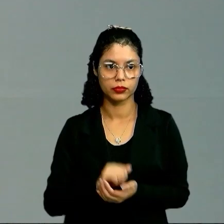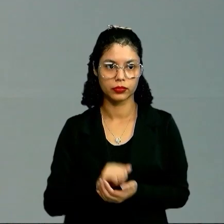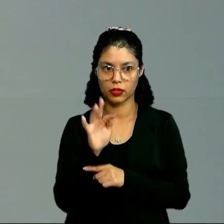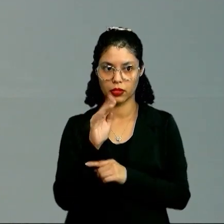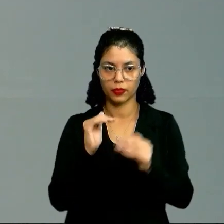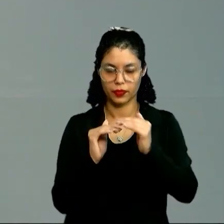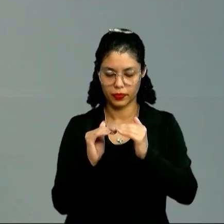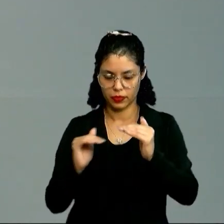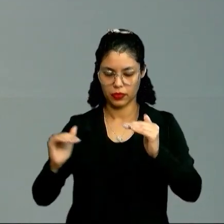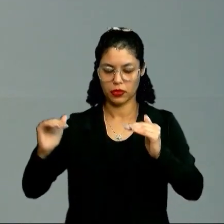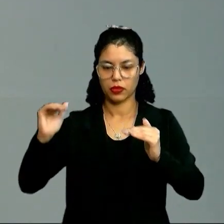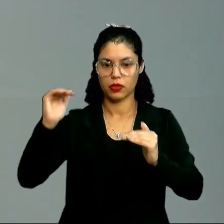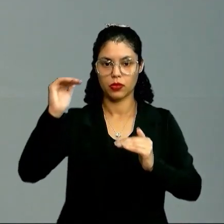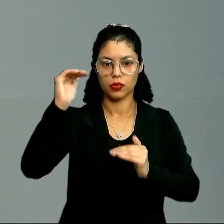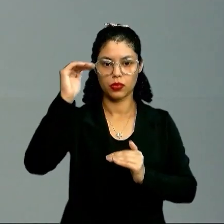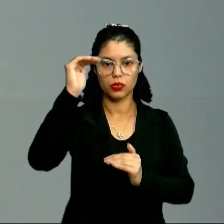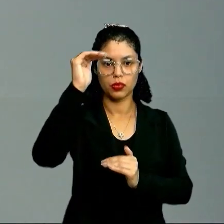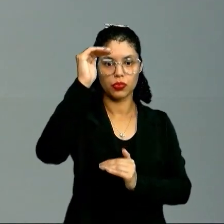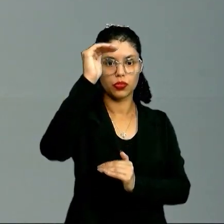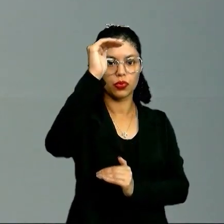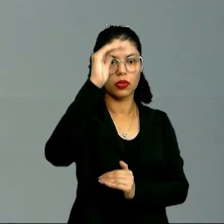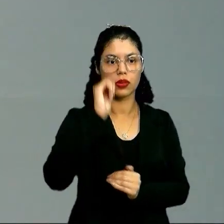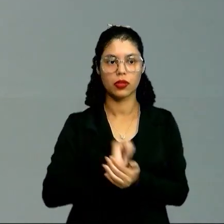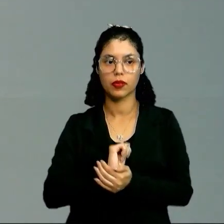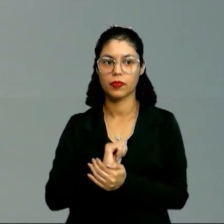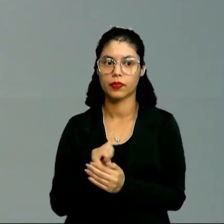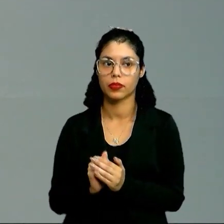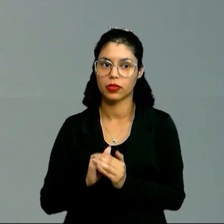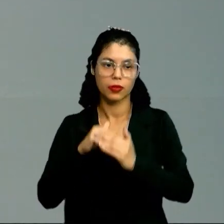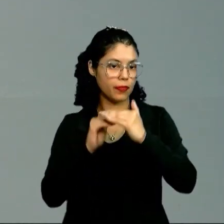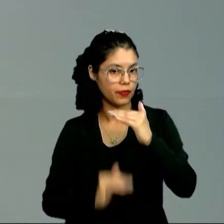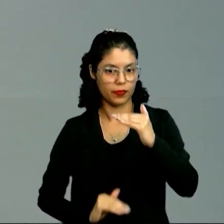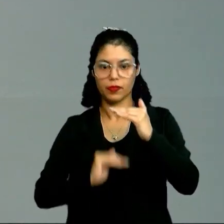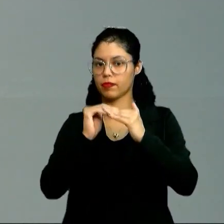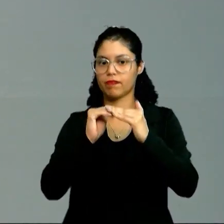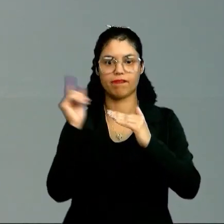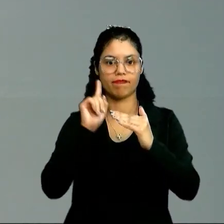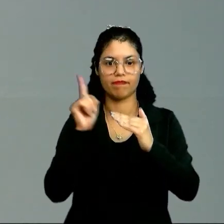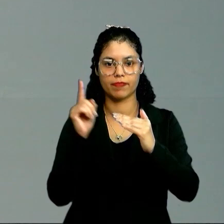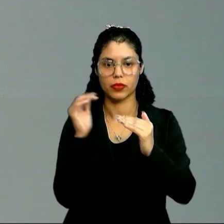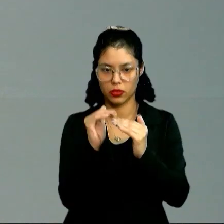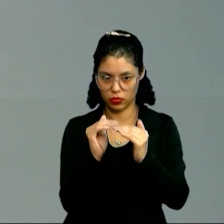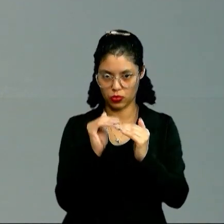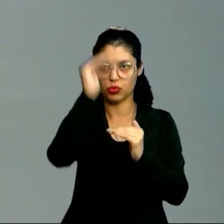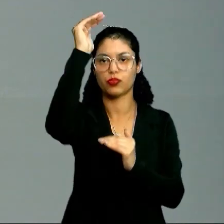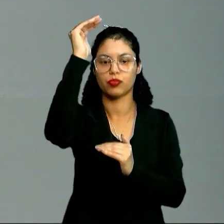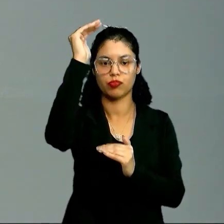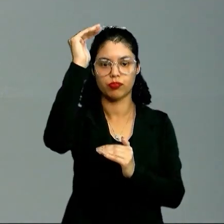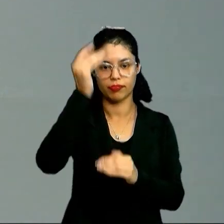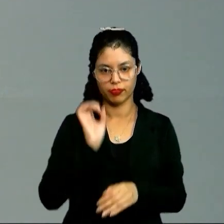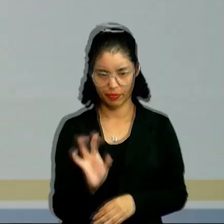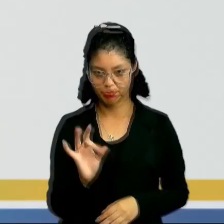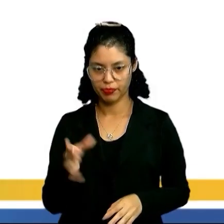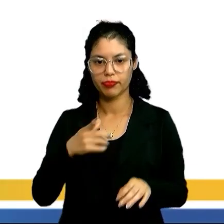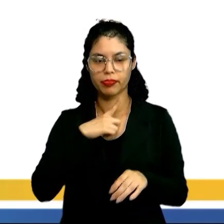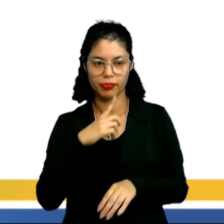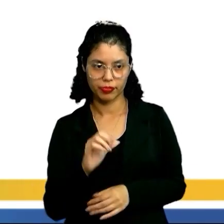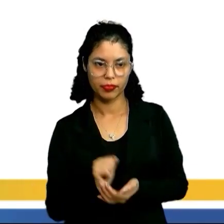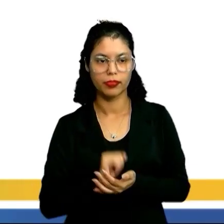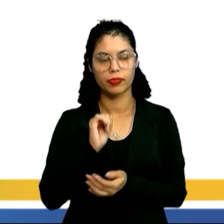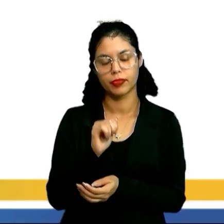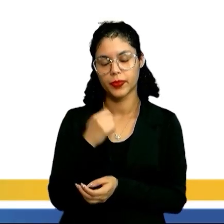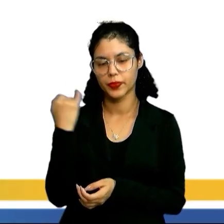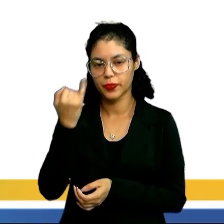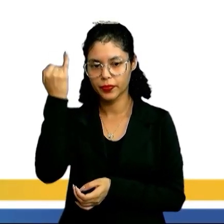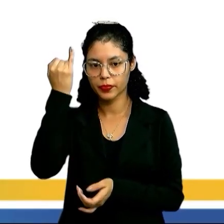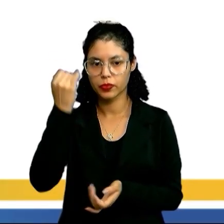apical vai crescer em cima da gema apical. Quem cresceu, pessoal, não acompanha, tá? Então, é por isso que essa auxina ela é